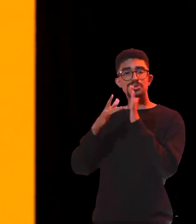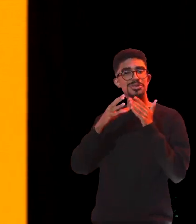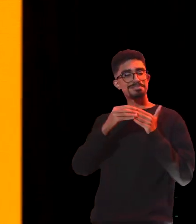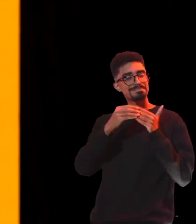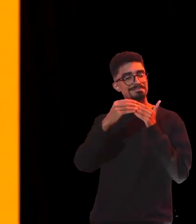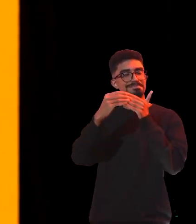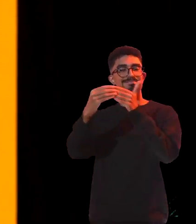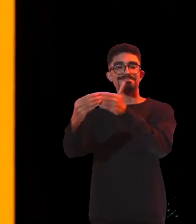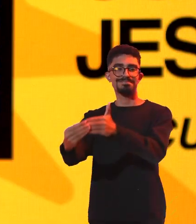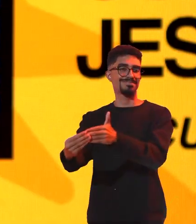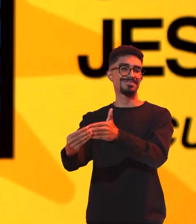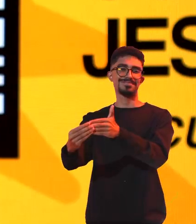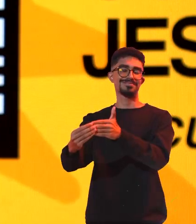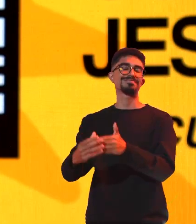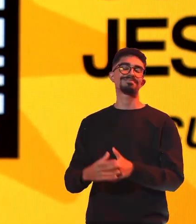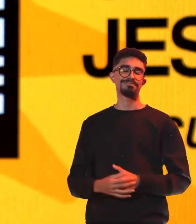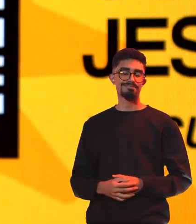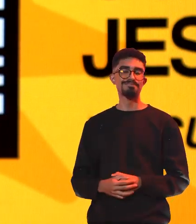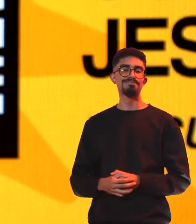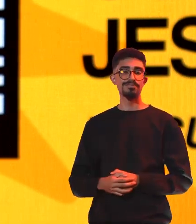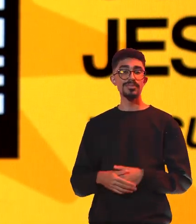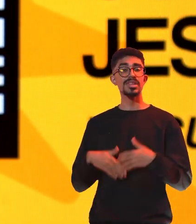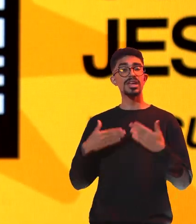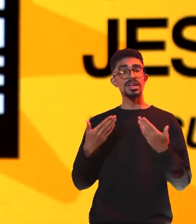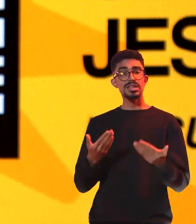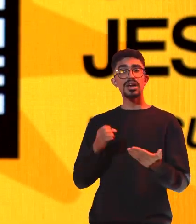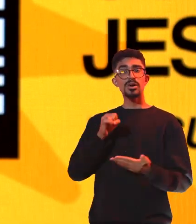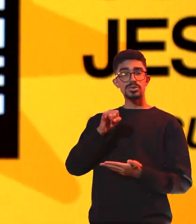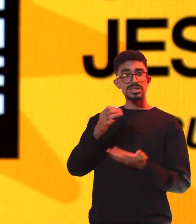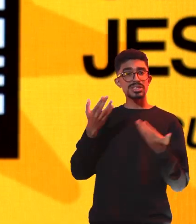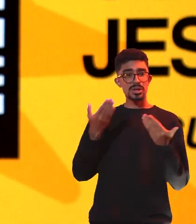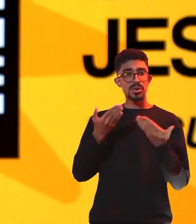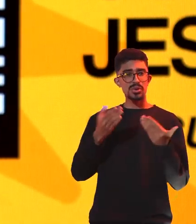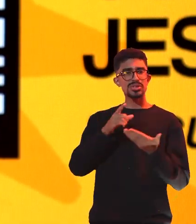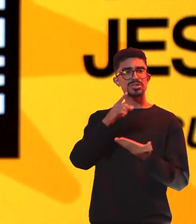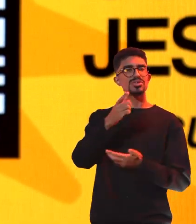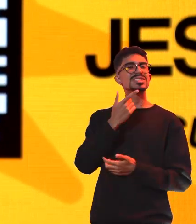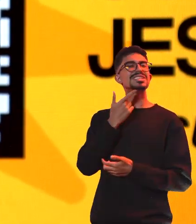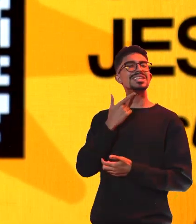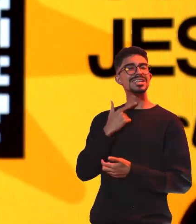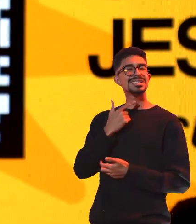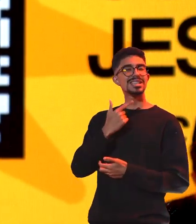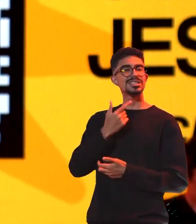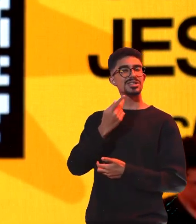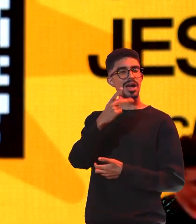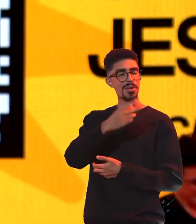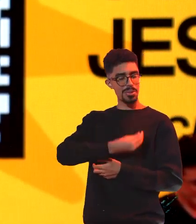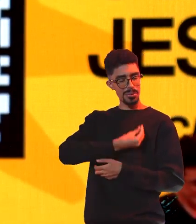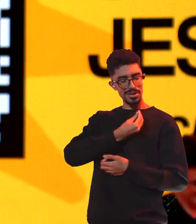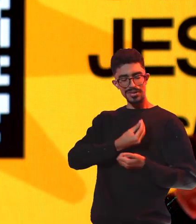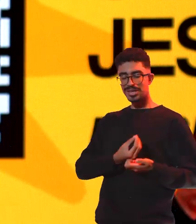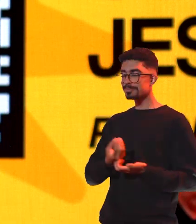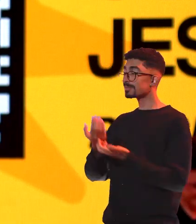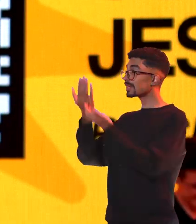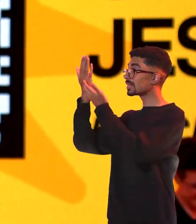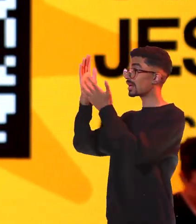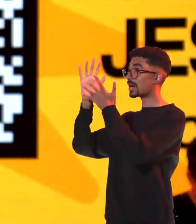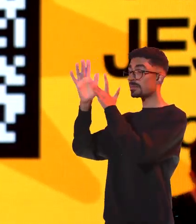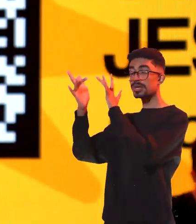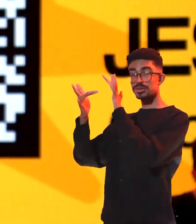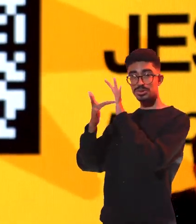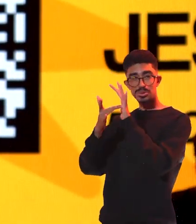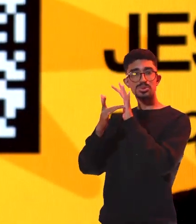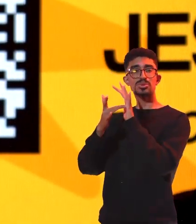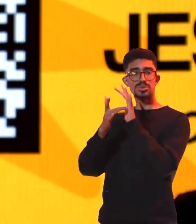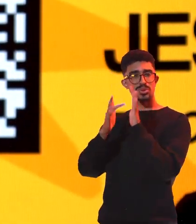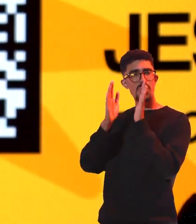amor. Se nessa noite você deseja entregar a sua vida a esse Jesus e quer orar junto comigo, dizendo: eu quero viver